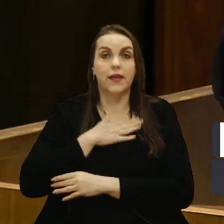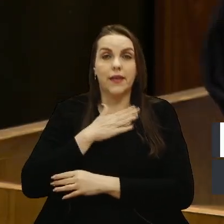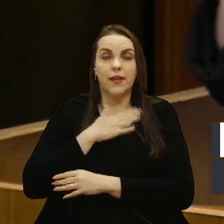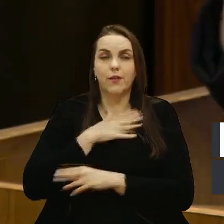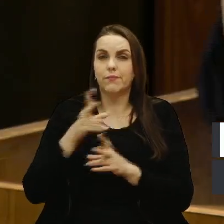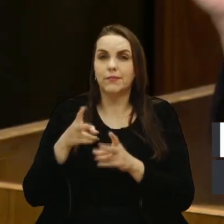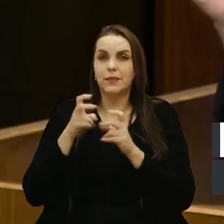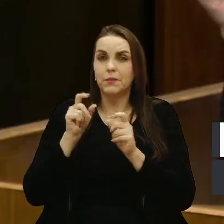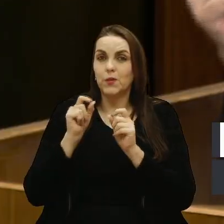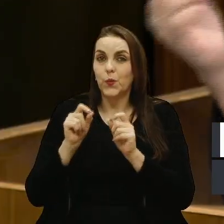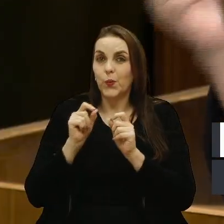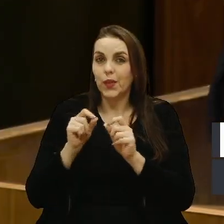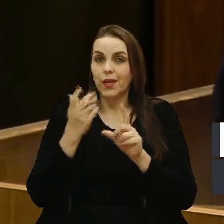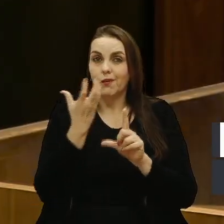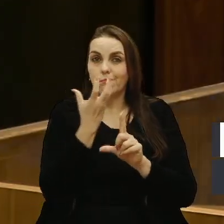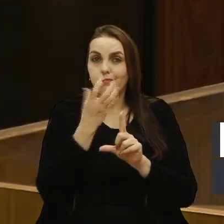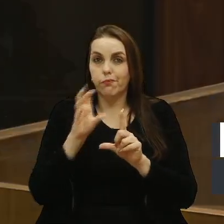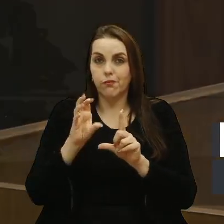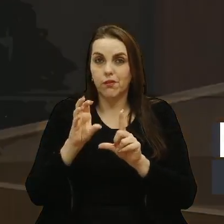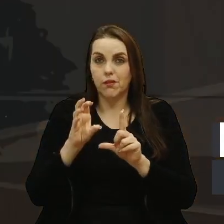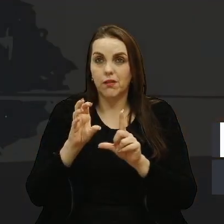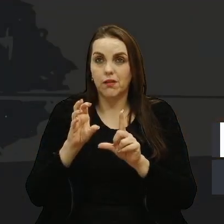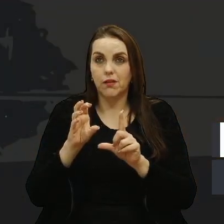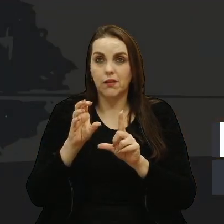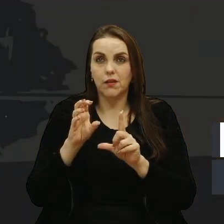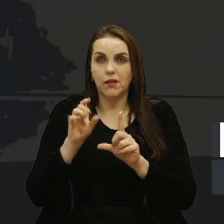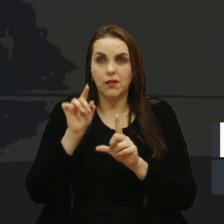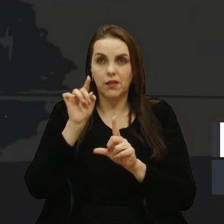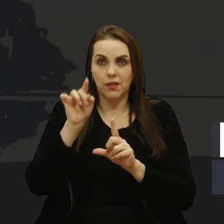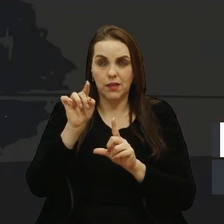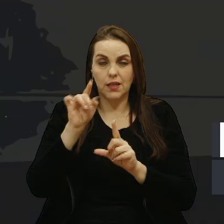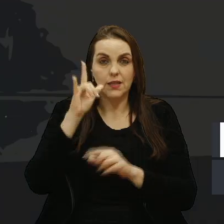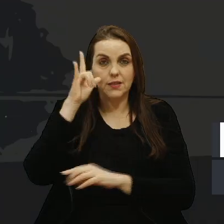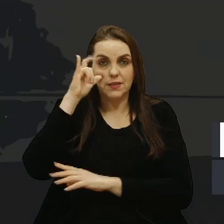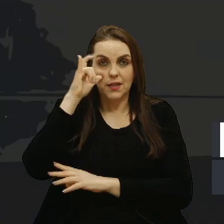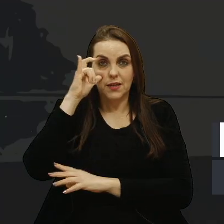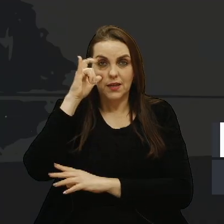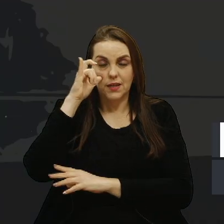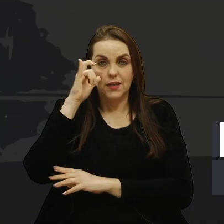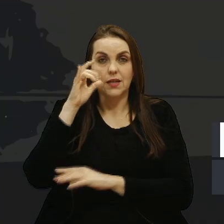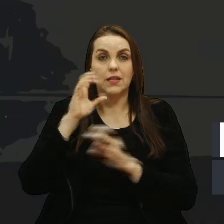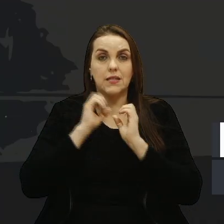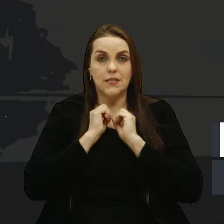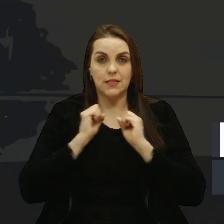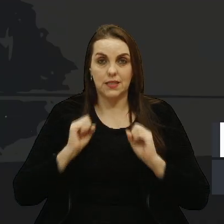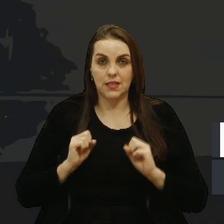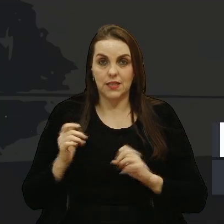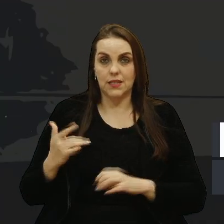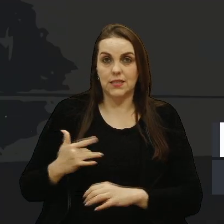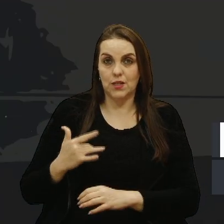deparei com essa postagem, né, no Instagram da Secretaria da Saúde,